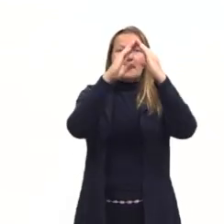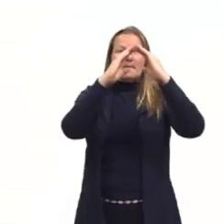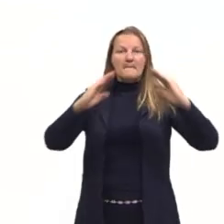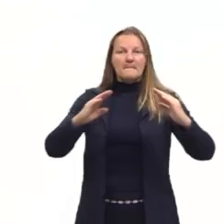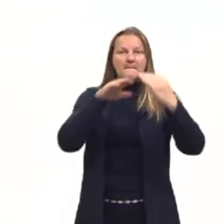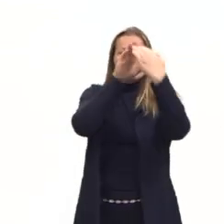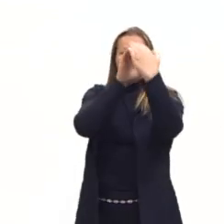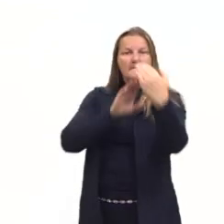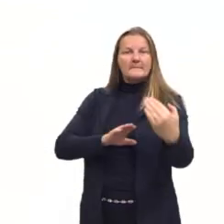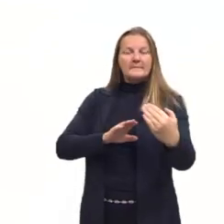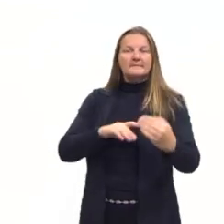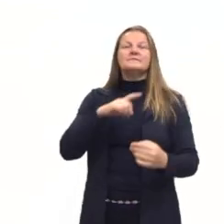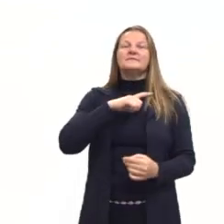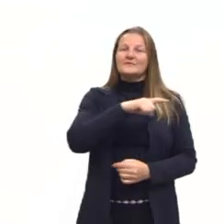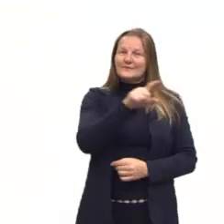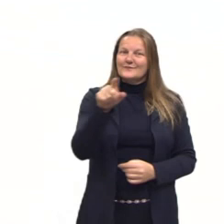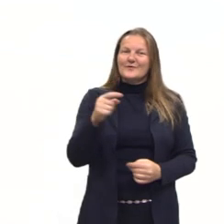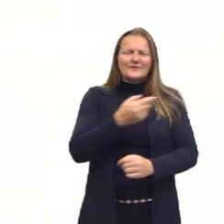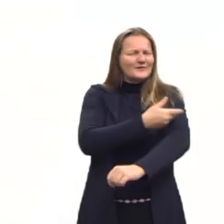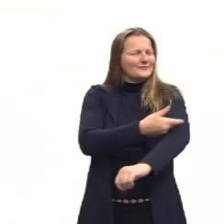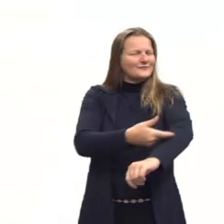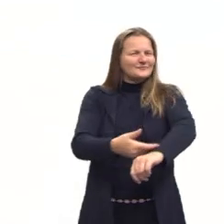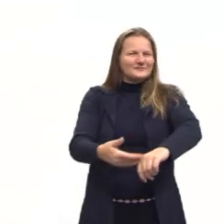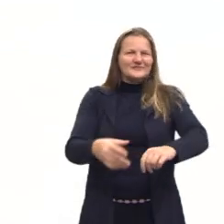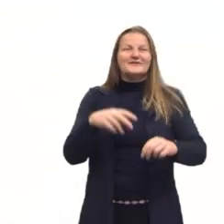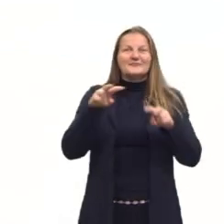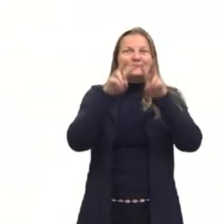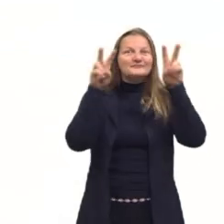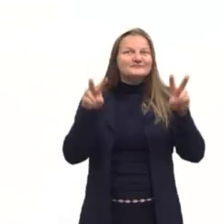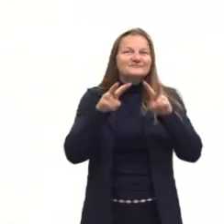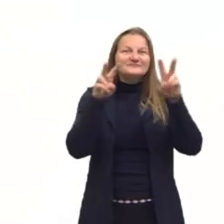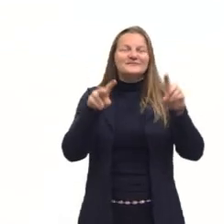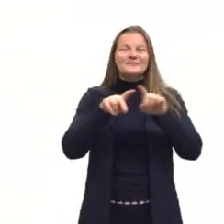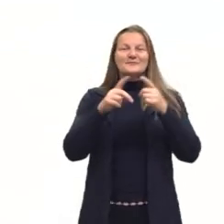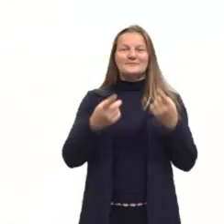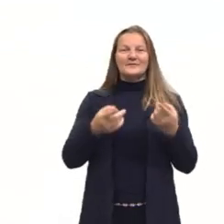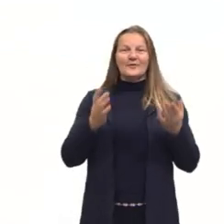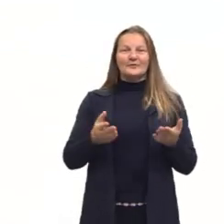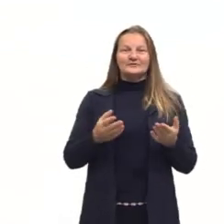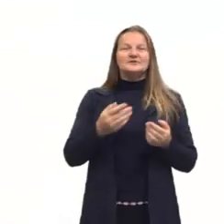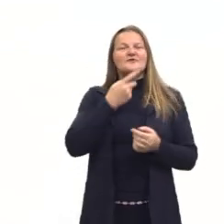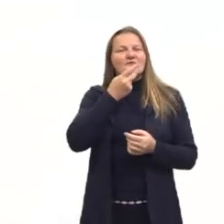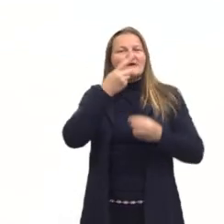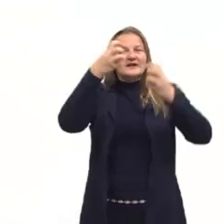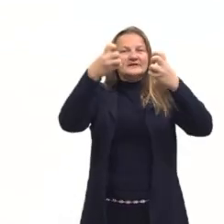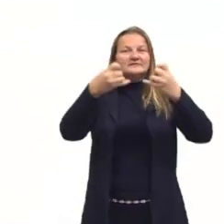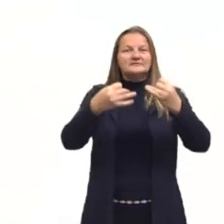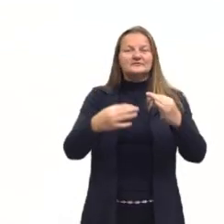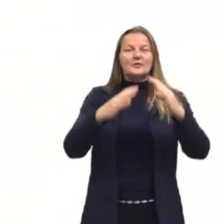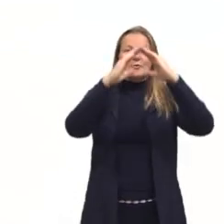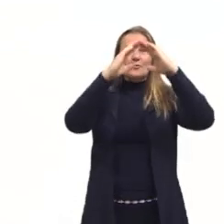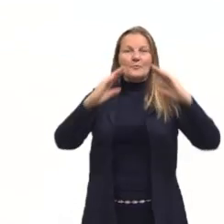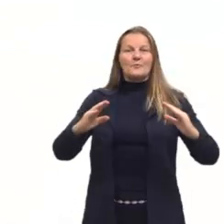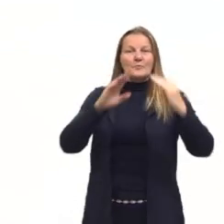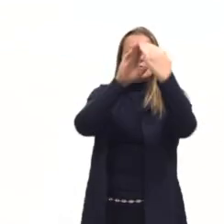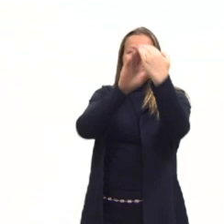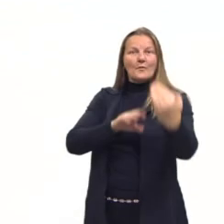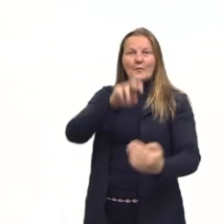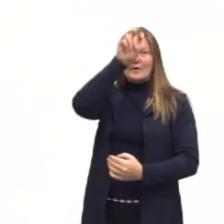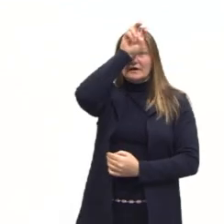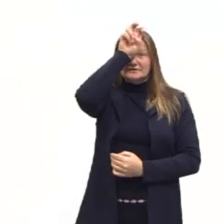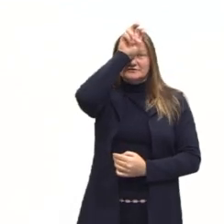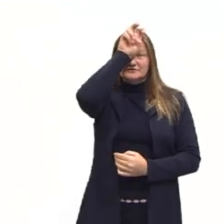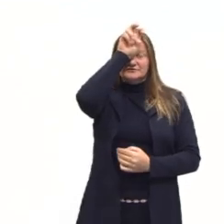um formato que a gente já está até acostumado a visualizar hoje nós vamos até falar um pouquinho das pirâmides do